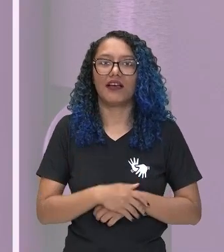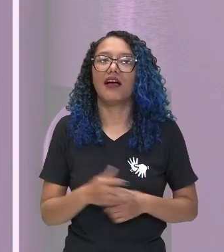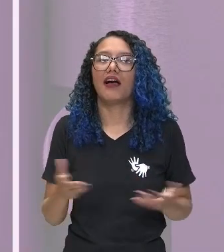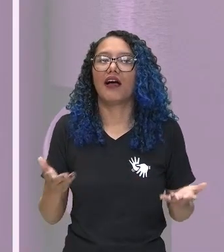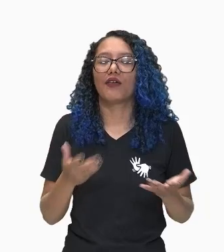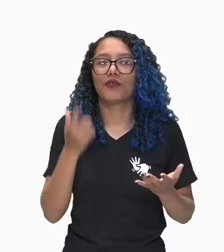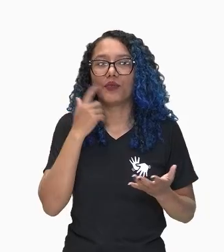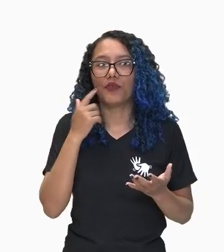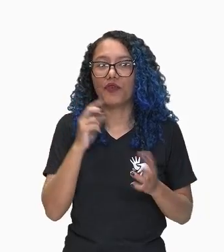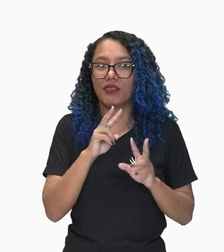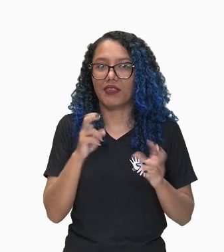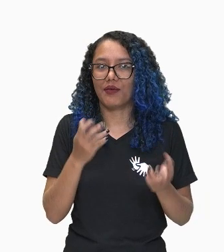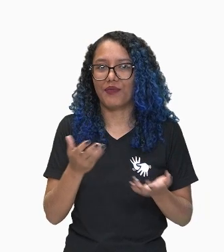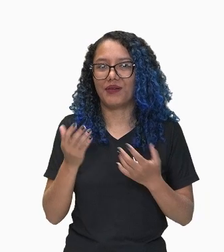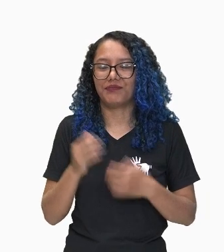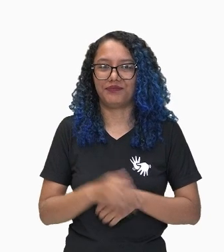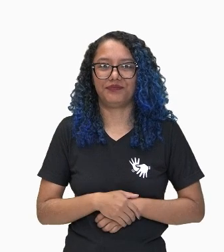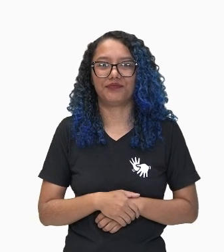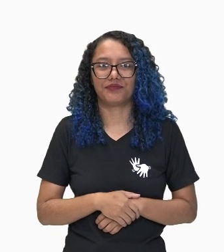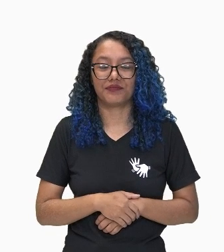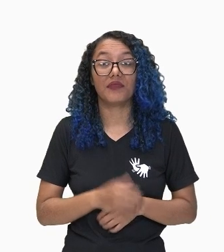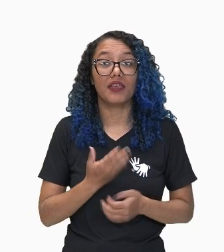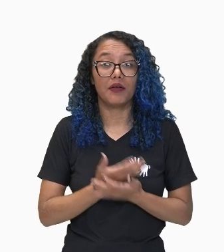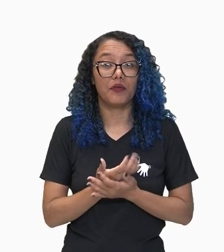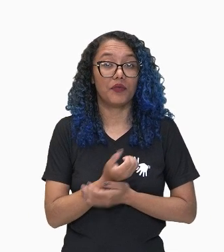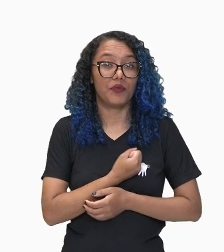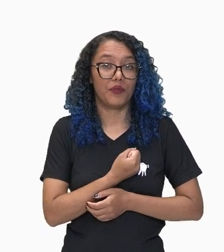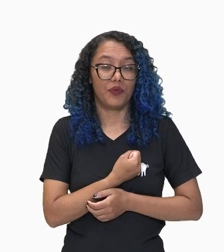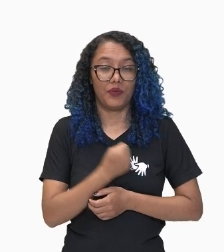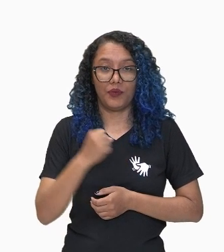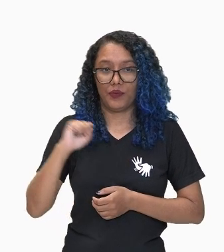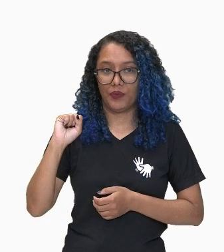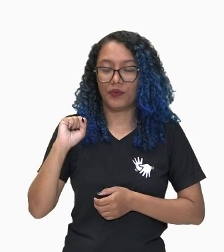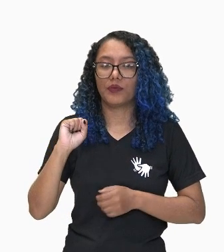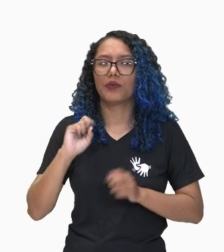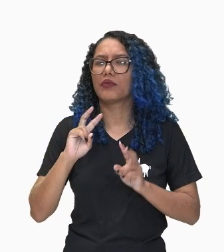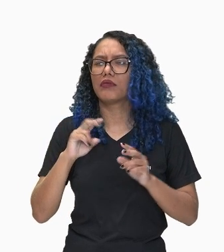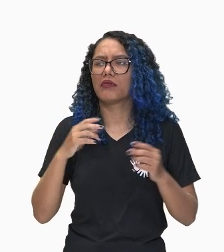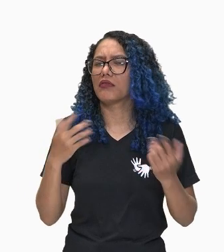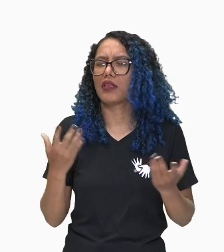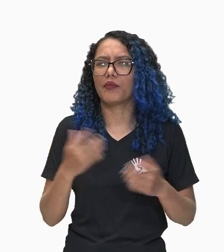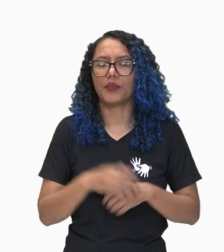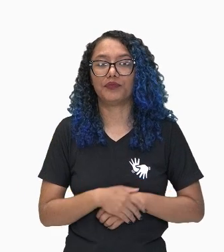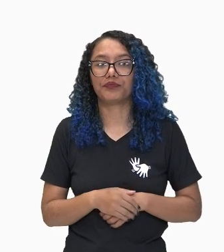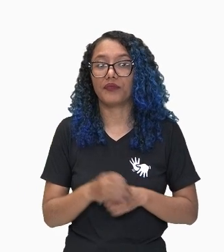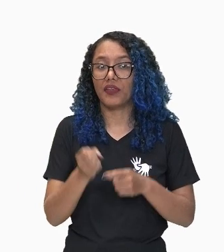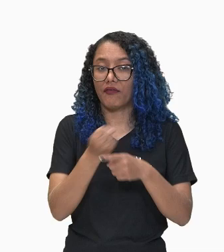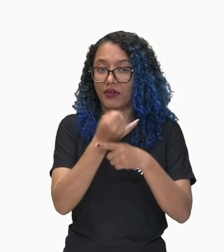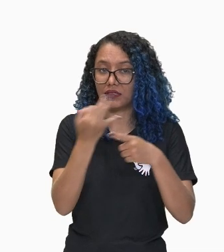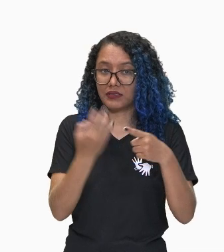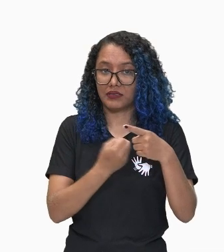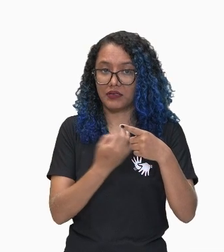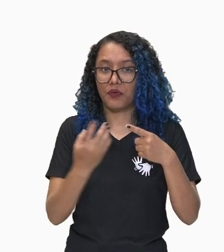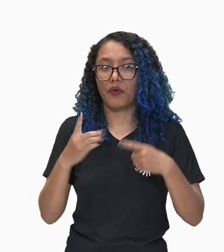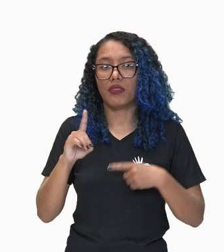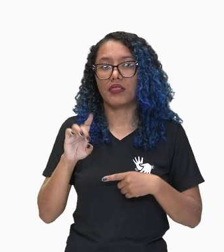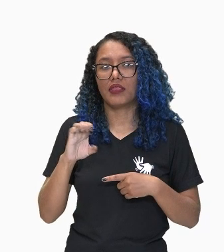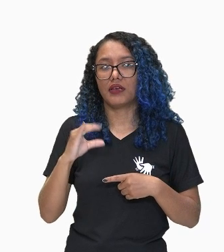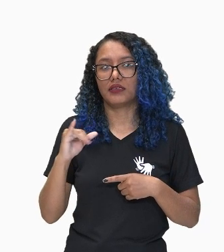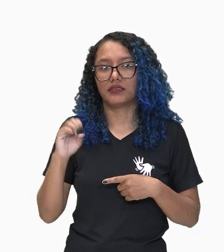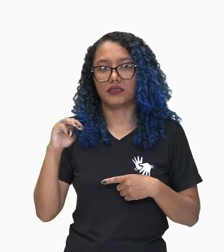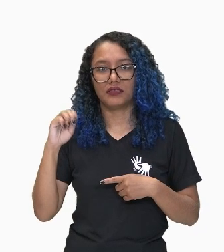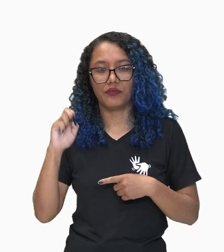a aula? A nossa aula de número 8 tem como objeto de conhecimento fração decimal,